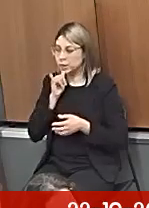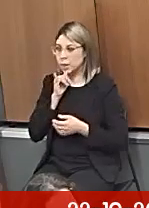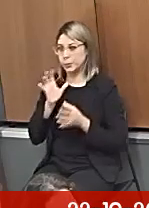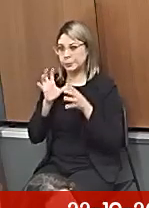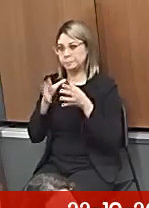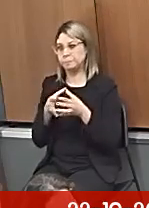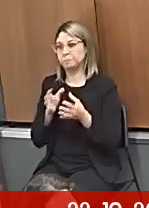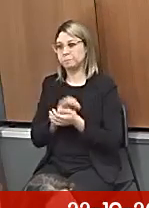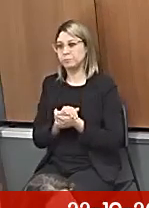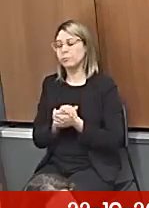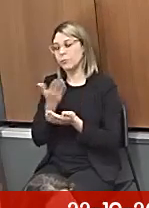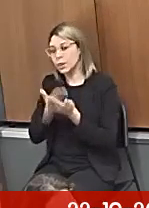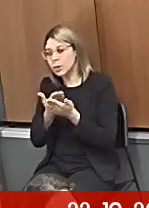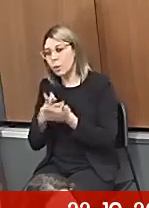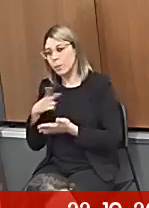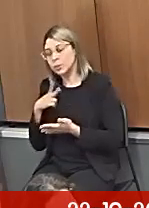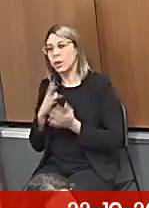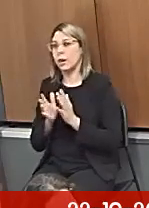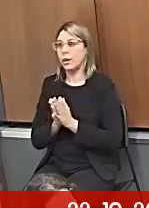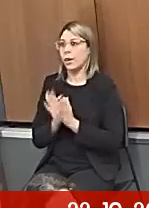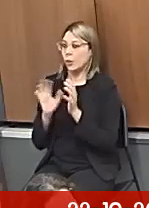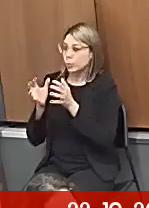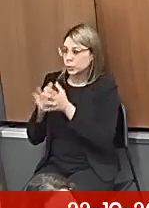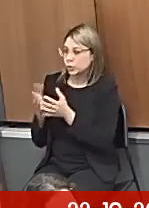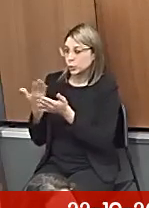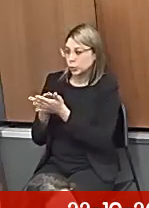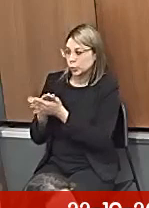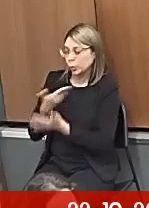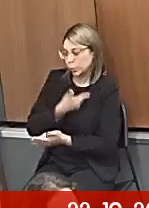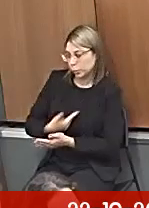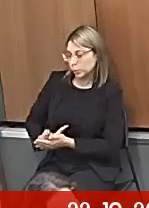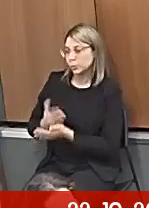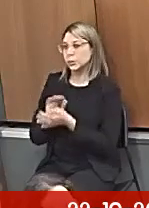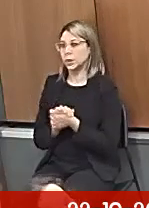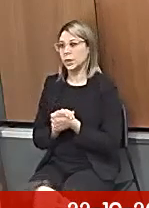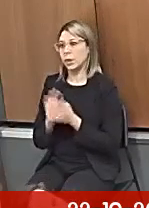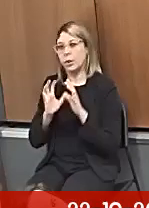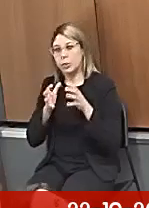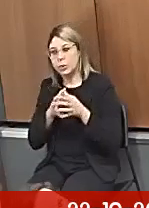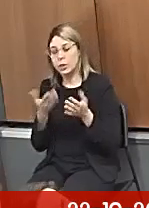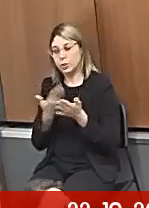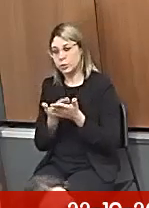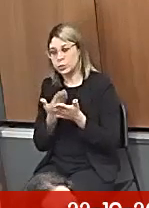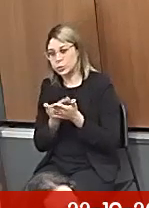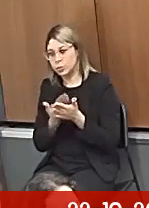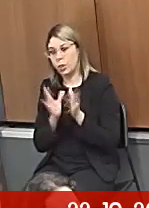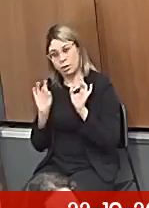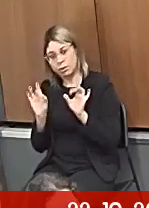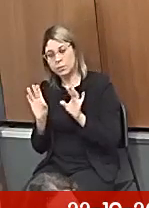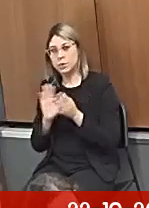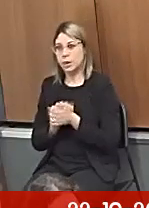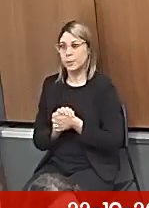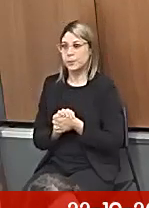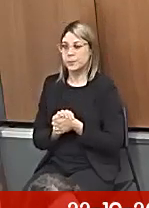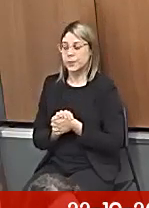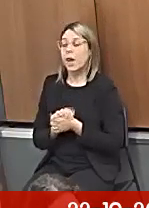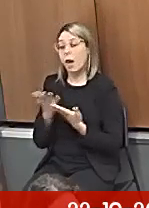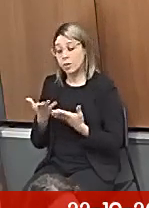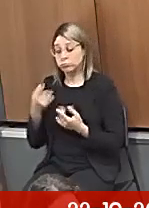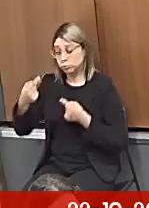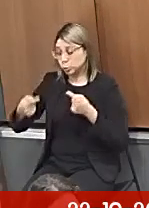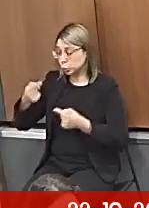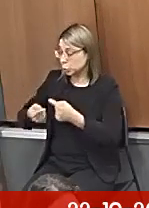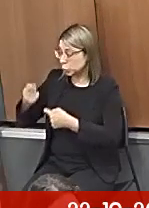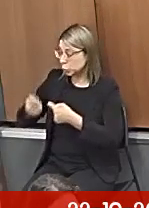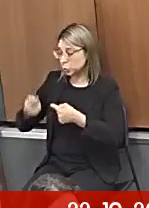exemplo, das escolas particulares, comissões das escolas públicas, comissões das escolas especiais, e vamos